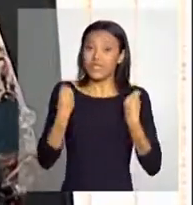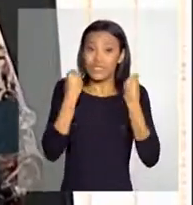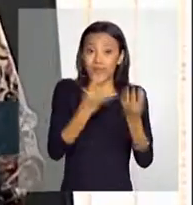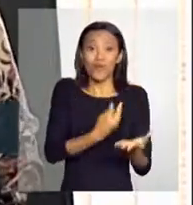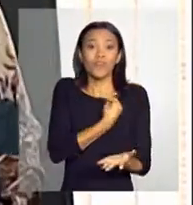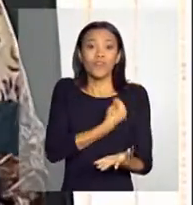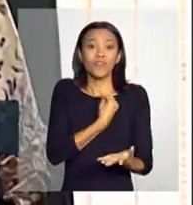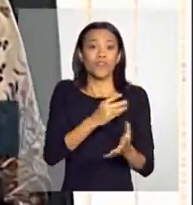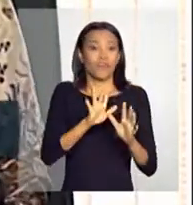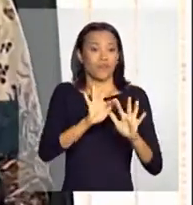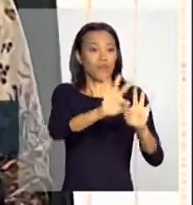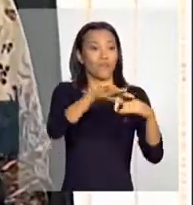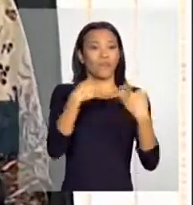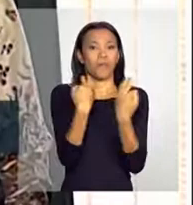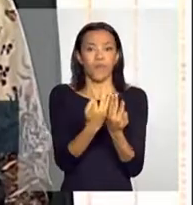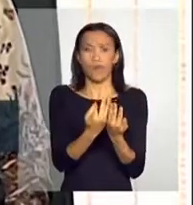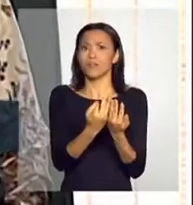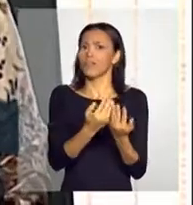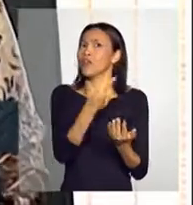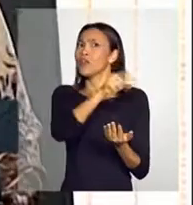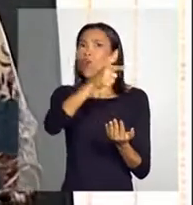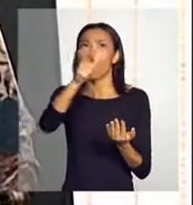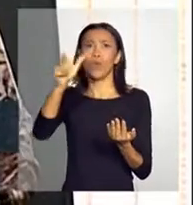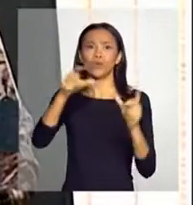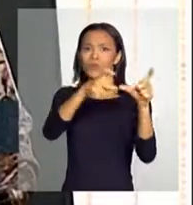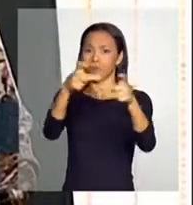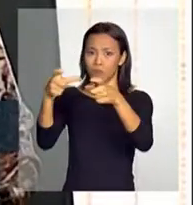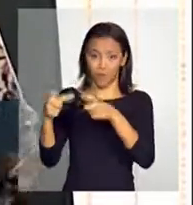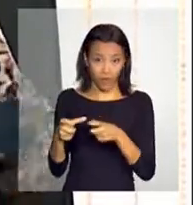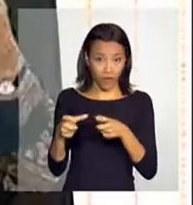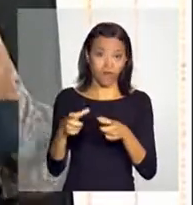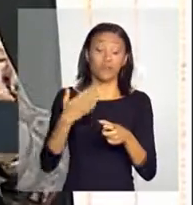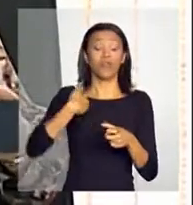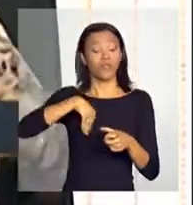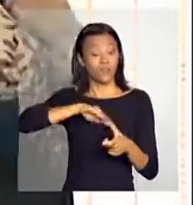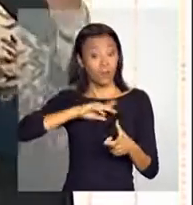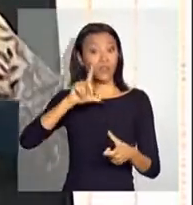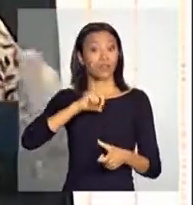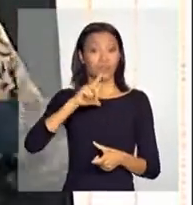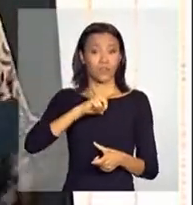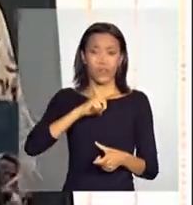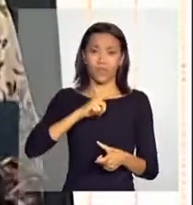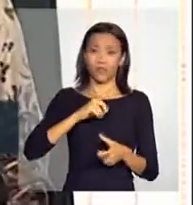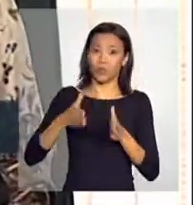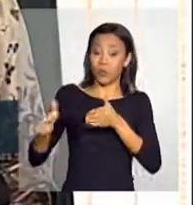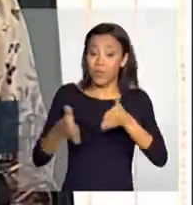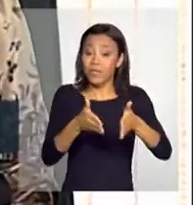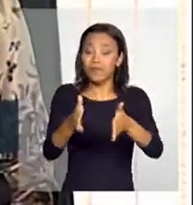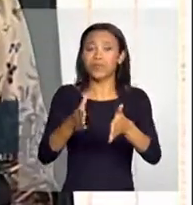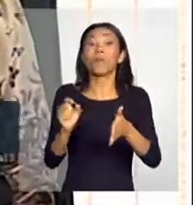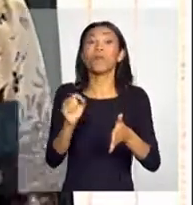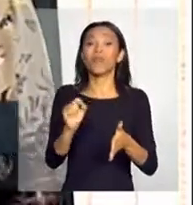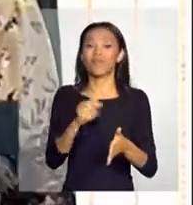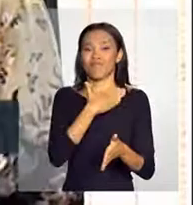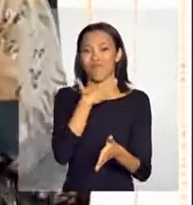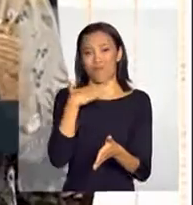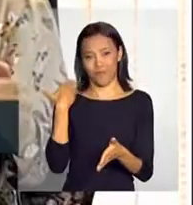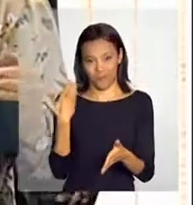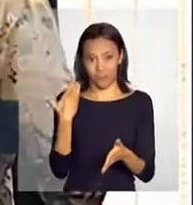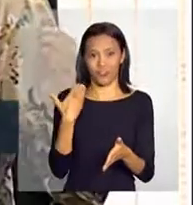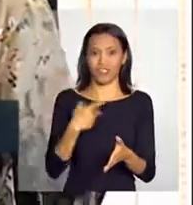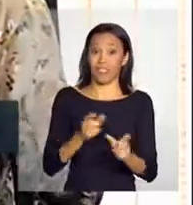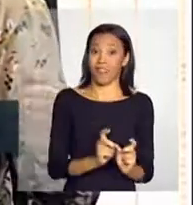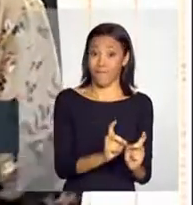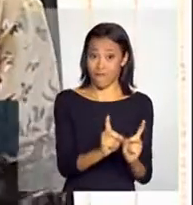suas famílias e muitos lugares Talvez nós é o caminho do tráfico como Caminho da Morte e isso precisa